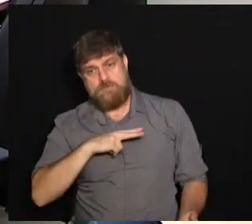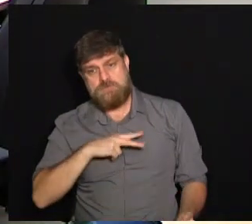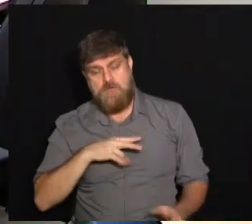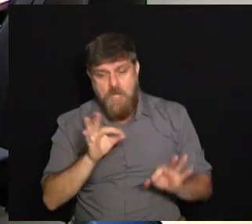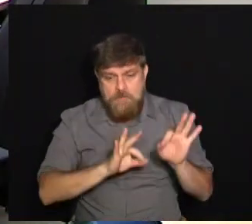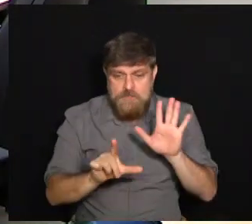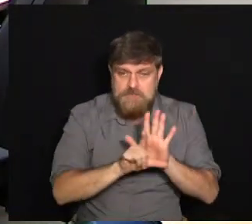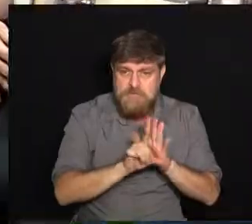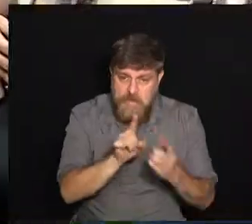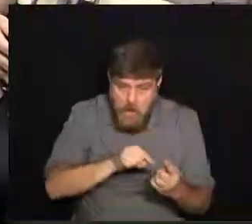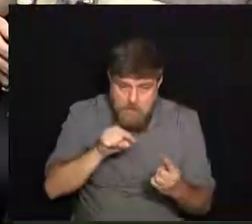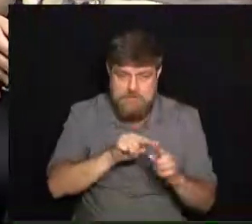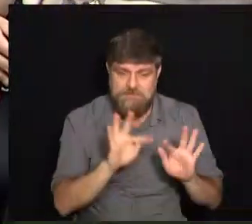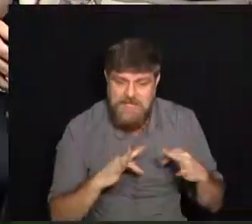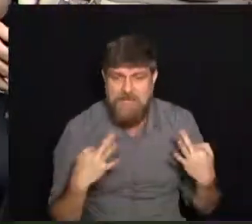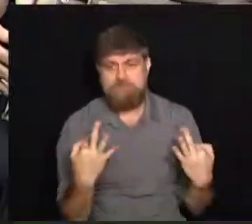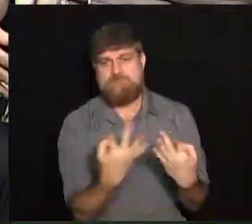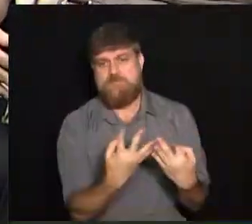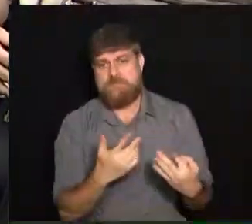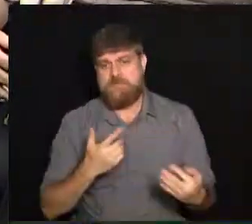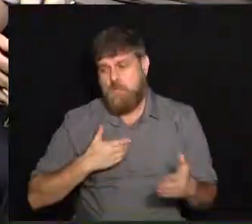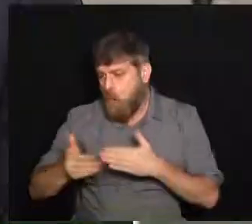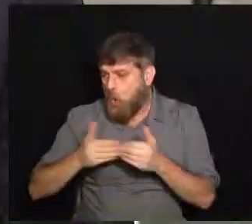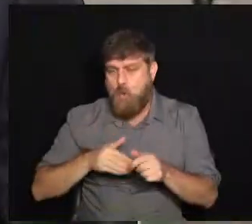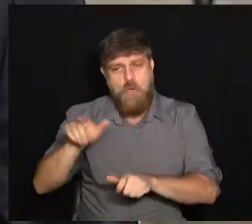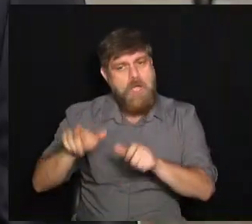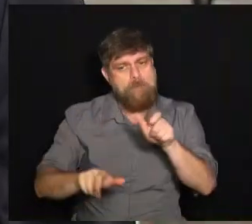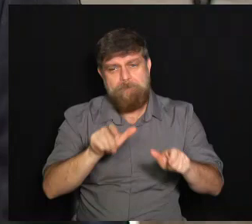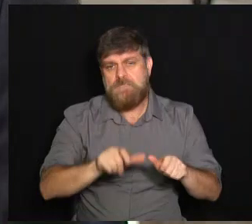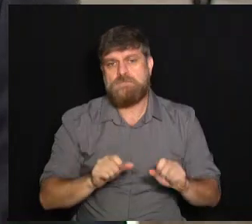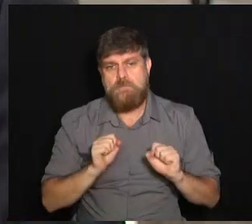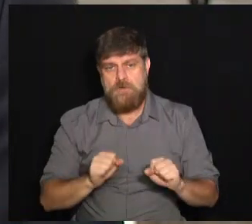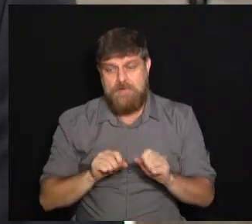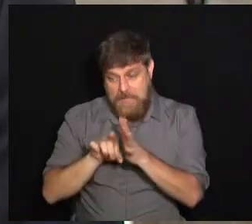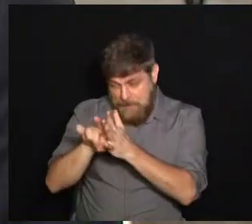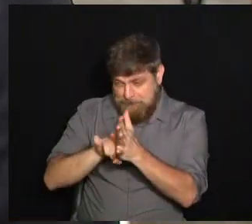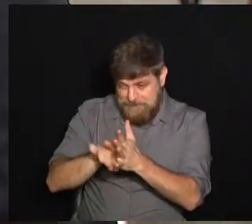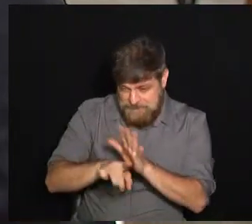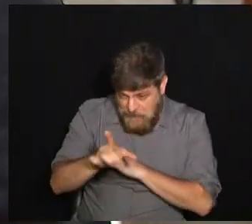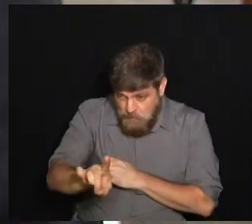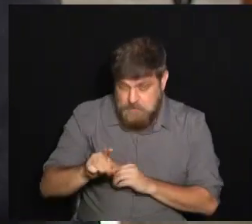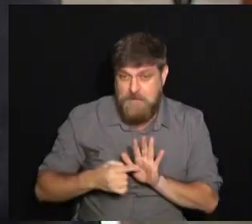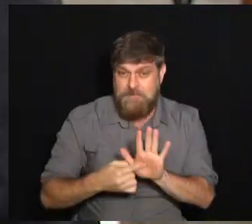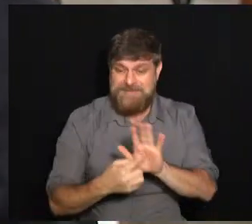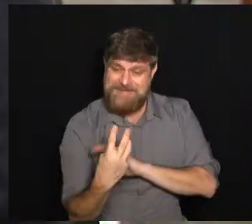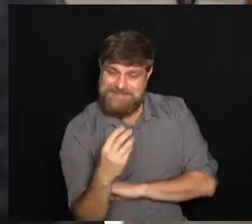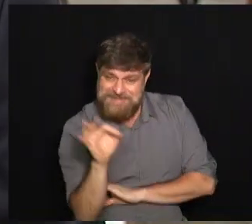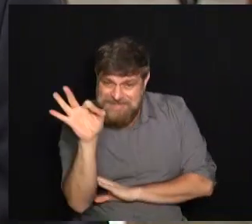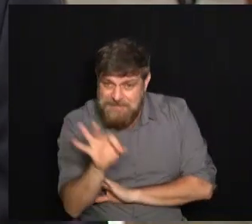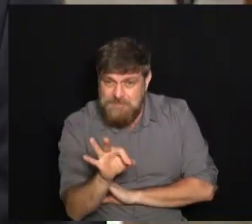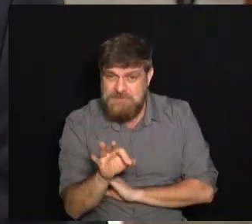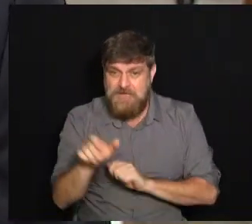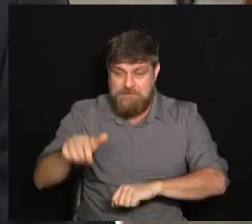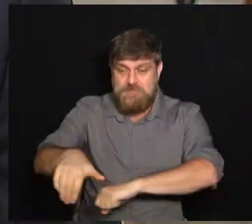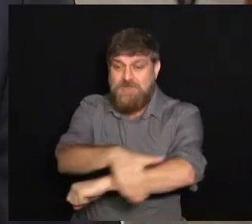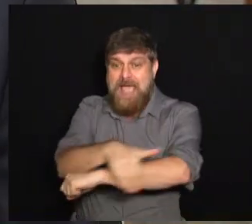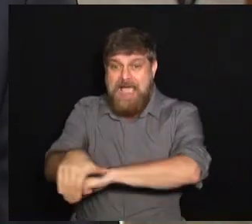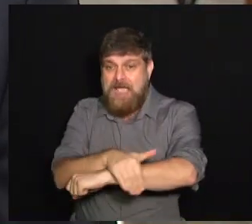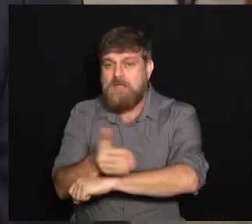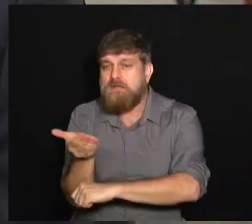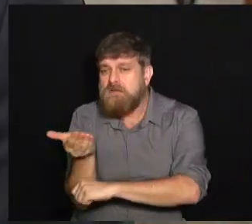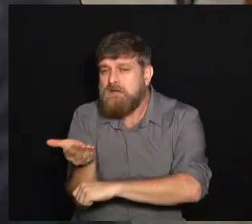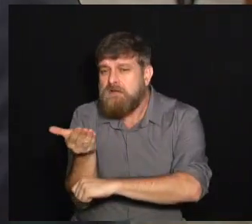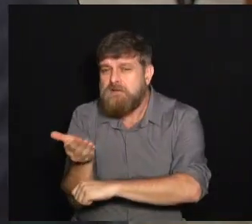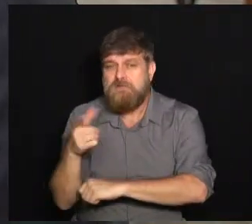de lei preza pela família, seja ela qual for. As últimas pesquisas mostraram que 30% dos moradores de rua